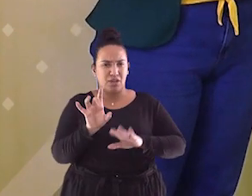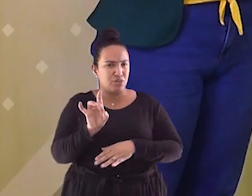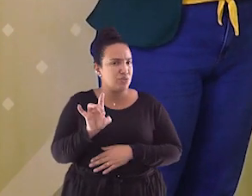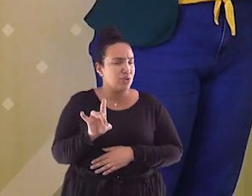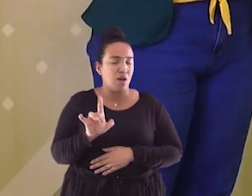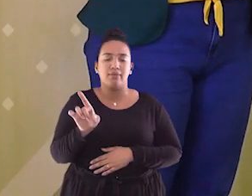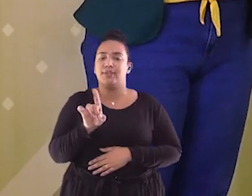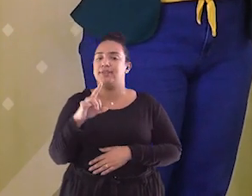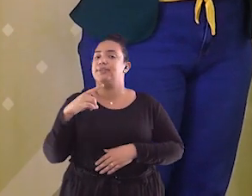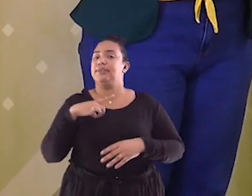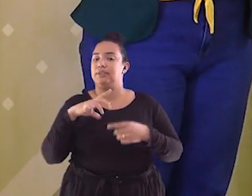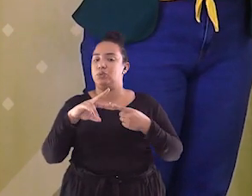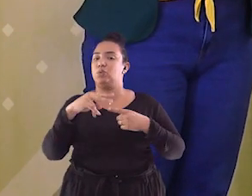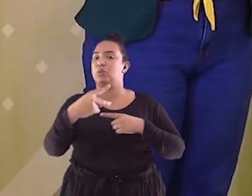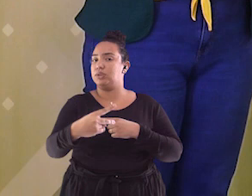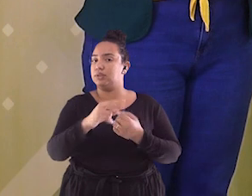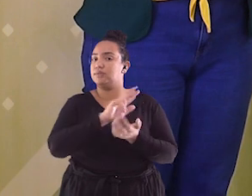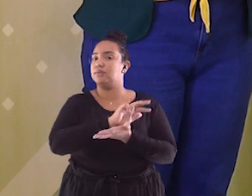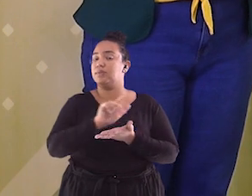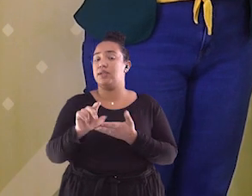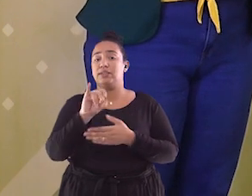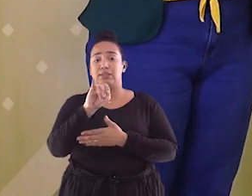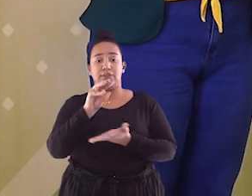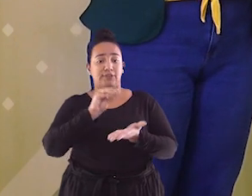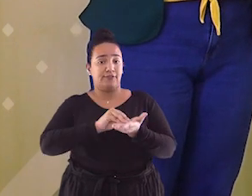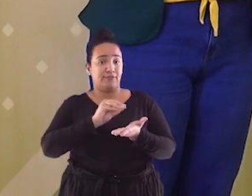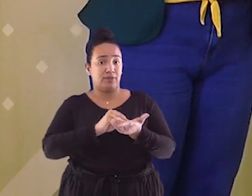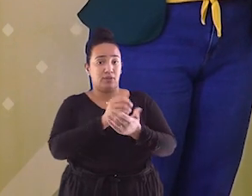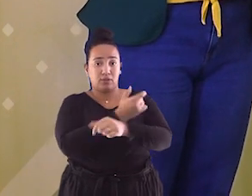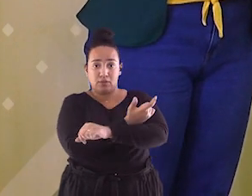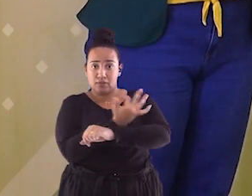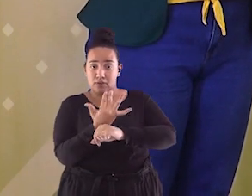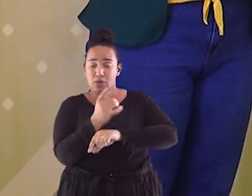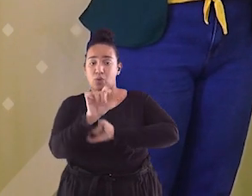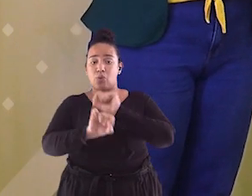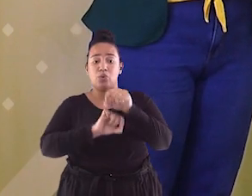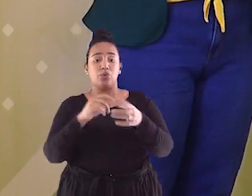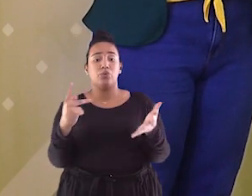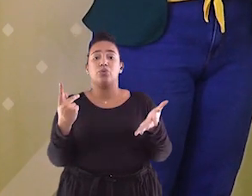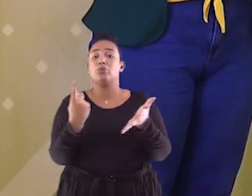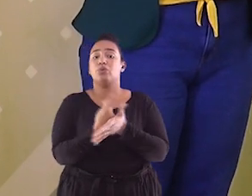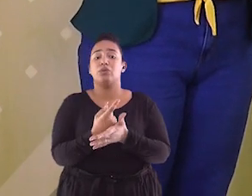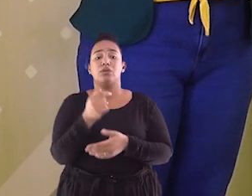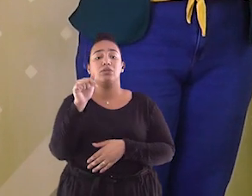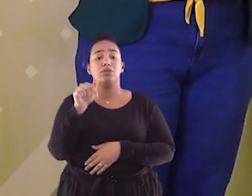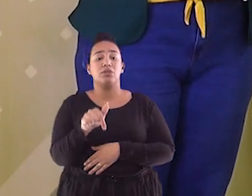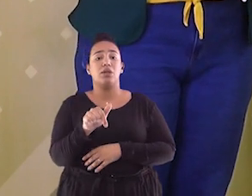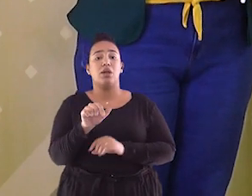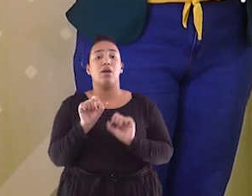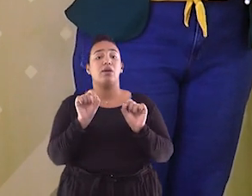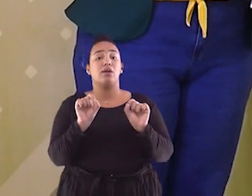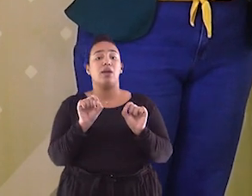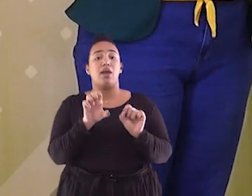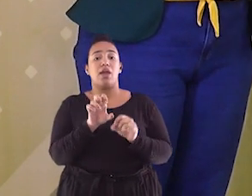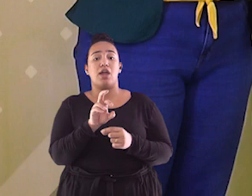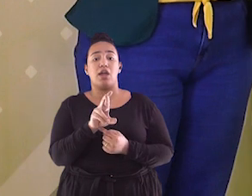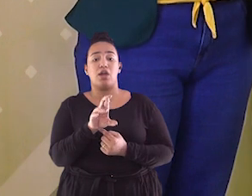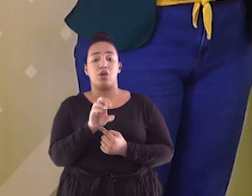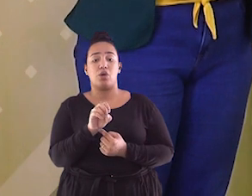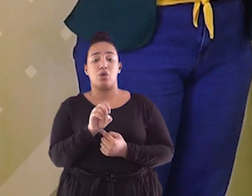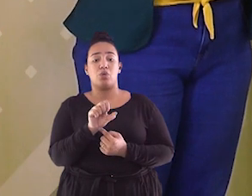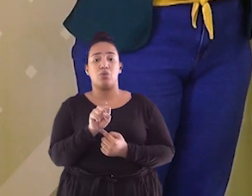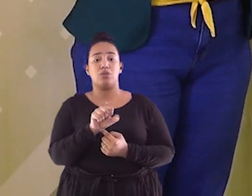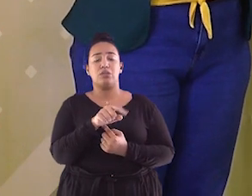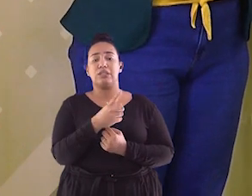por aí. A falta da vegetação pode acelerar o processo de erosão. Opa, uma palavra diferente aqui,